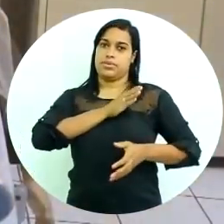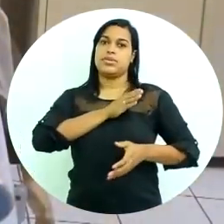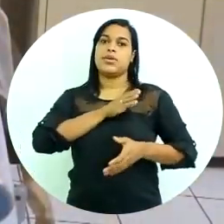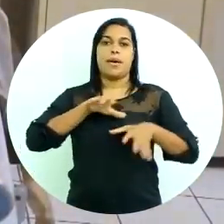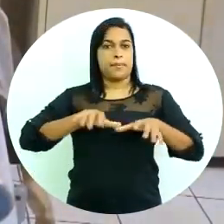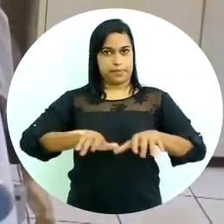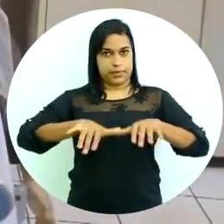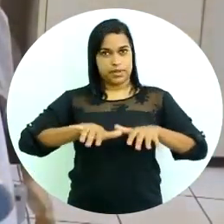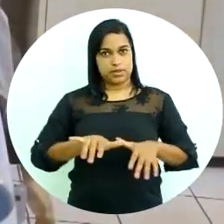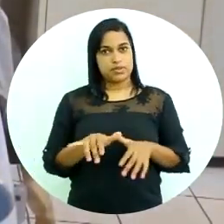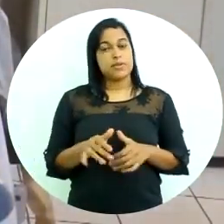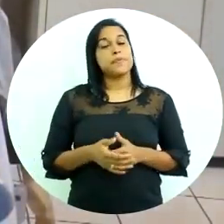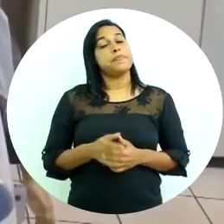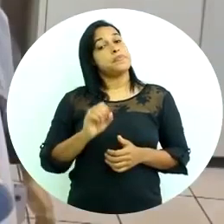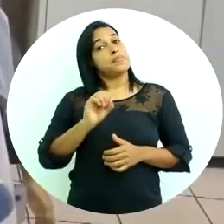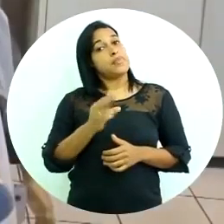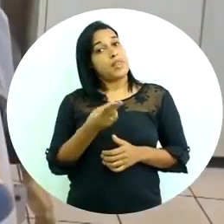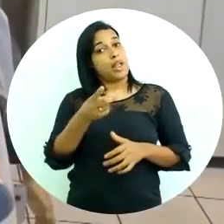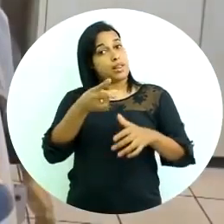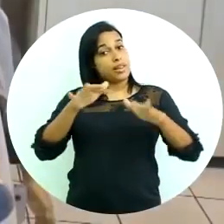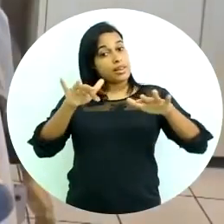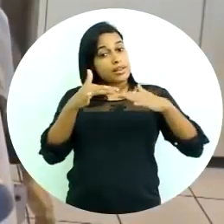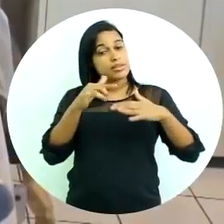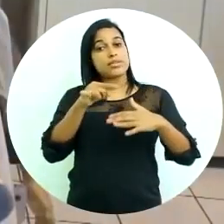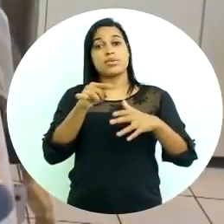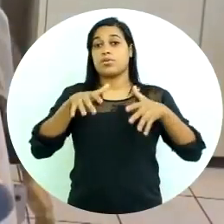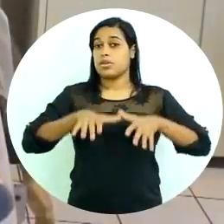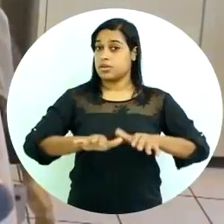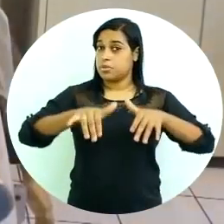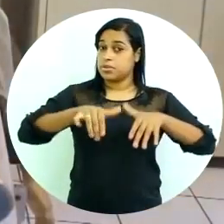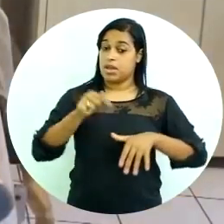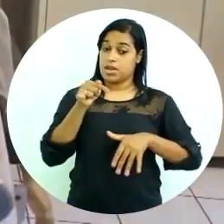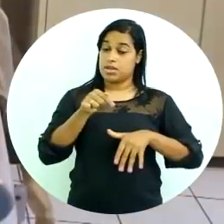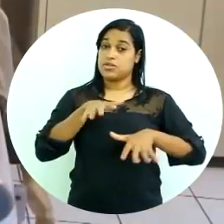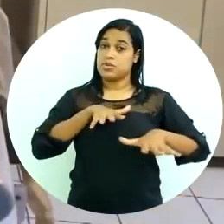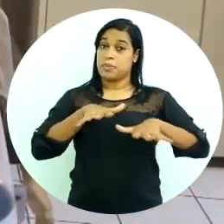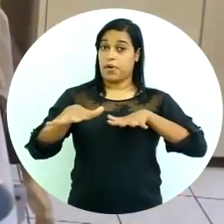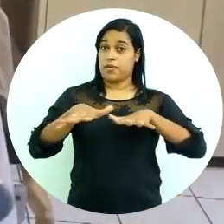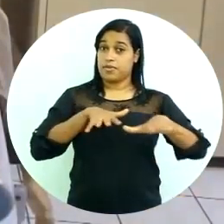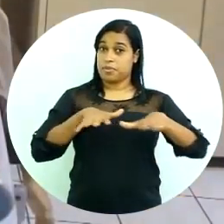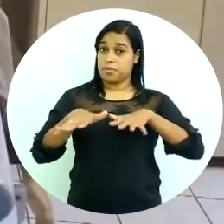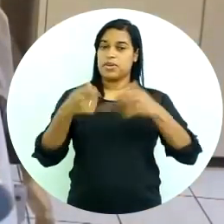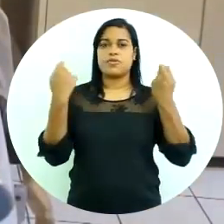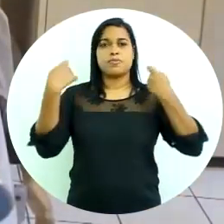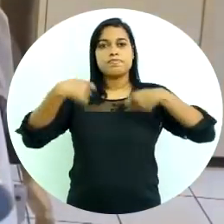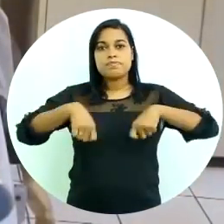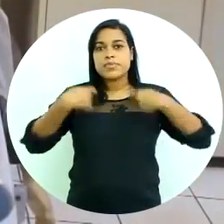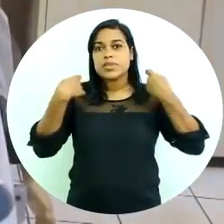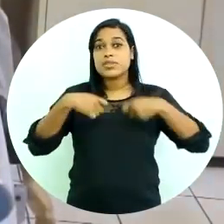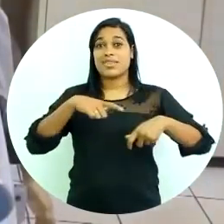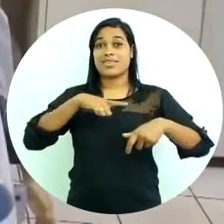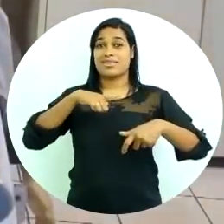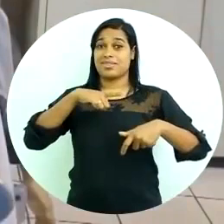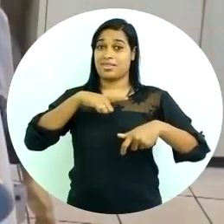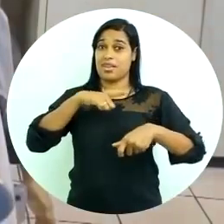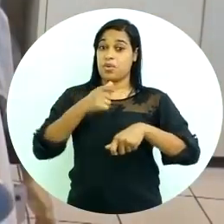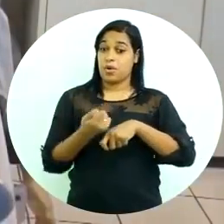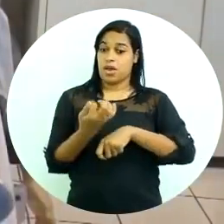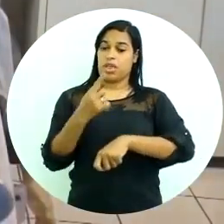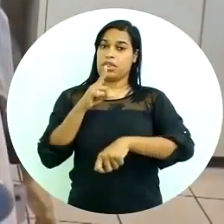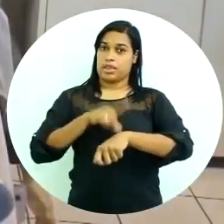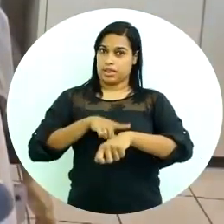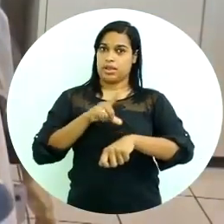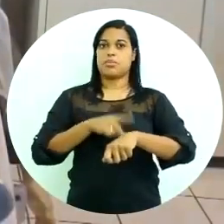Atenção, durante a massagem cardíaca, esses movimentos eles têm que ser bem vigorosos, com um ritmo regular e que